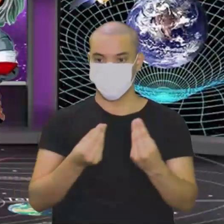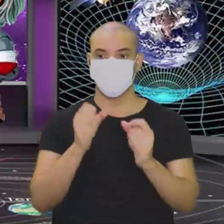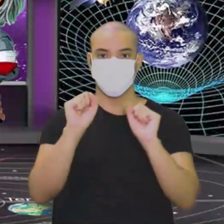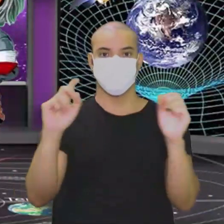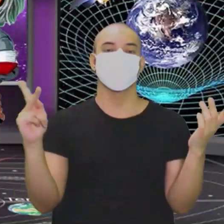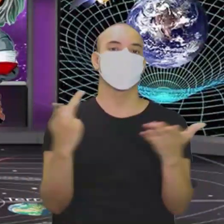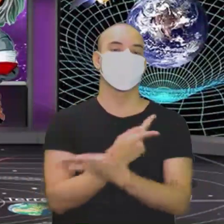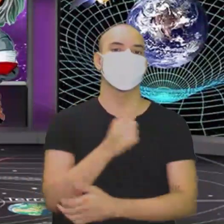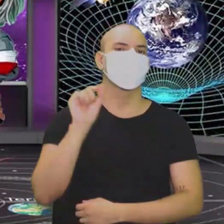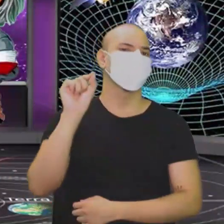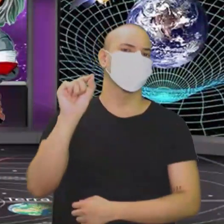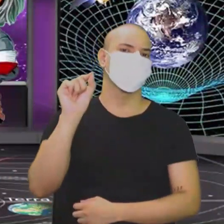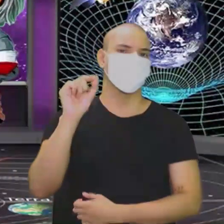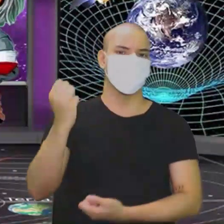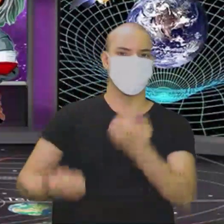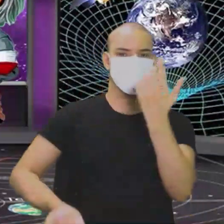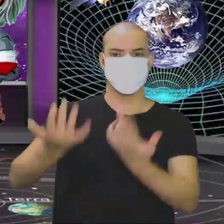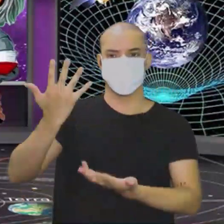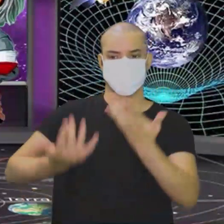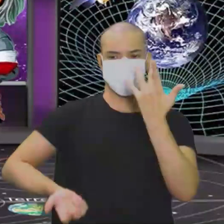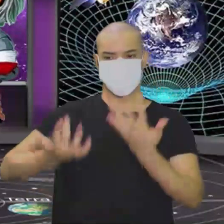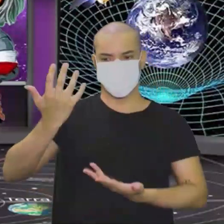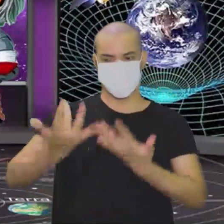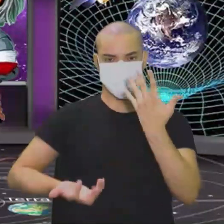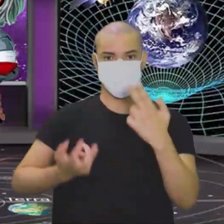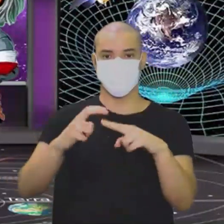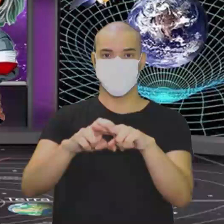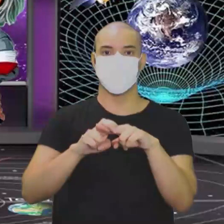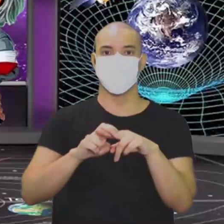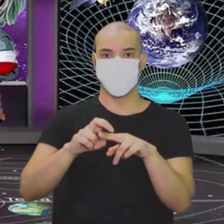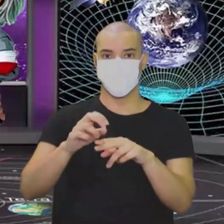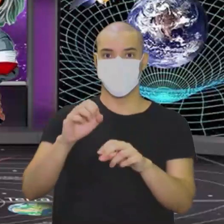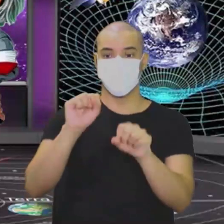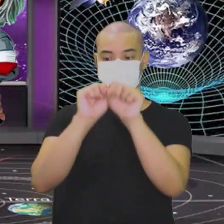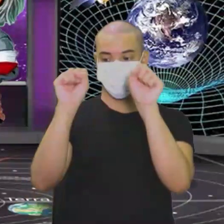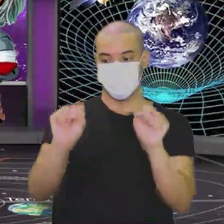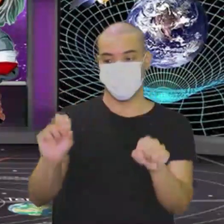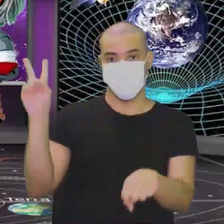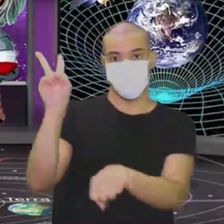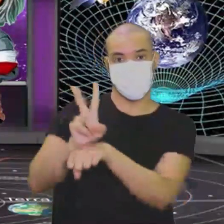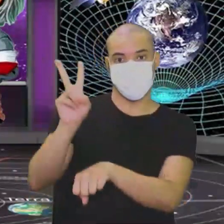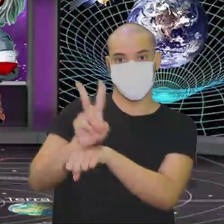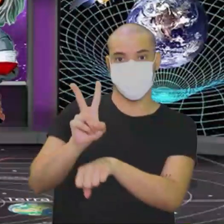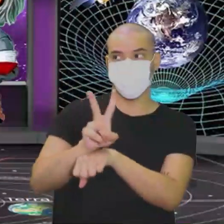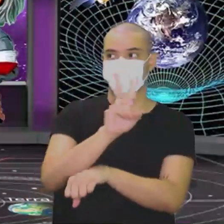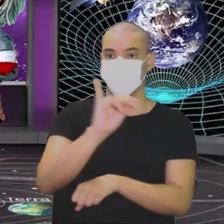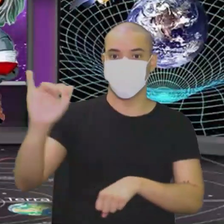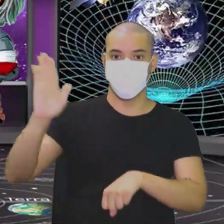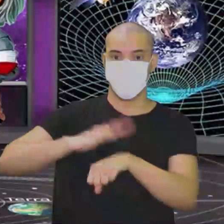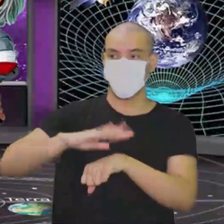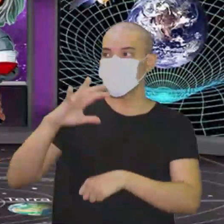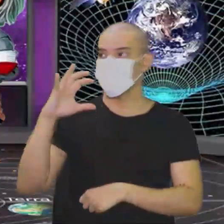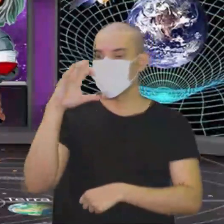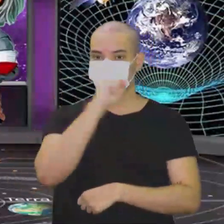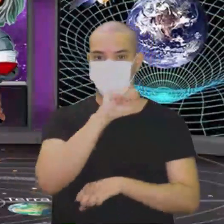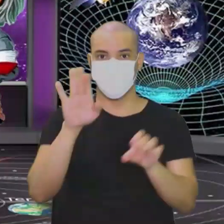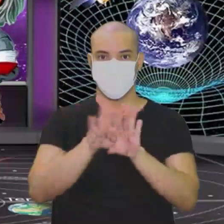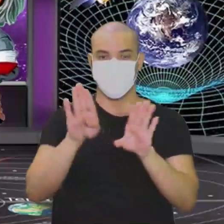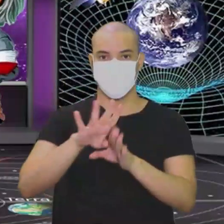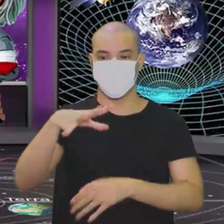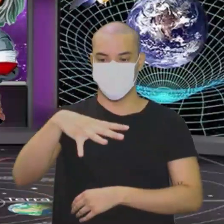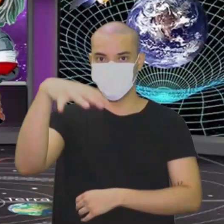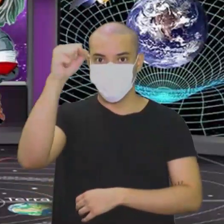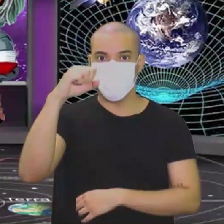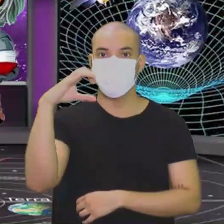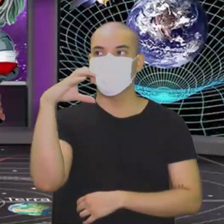ocasionar o quê? Um incêndio. Então, o sistema de proteção, ele está ali para agir naquele momento, desligar parte